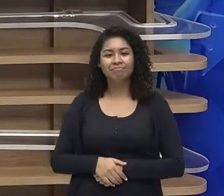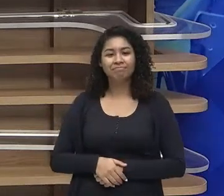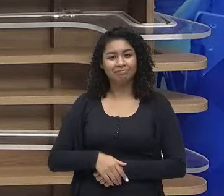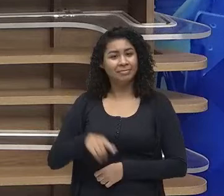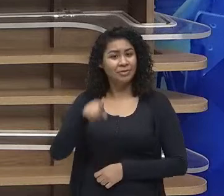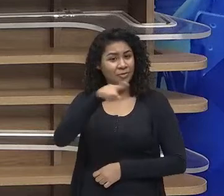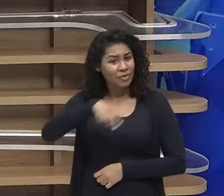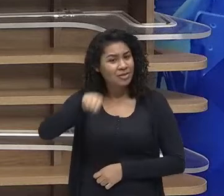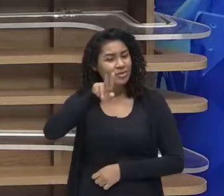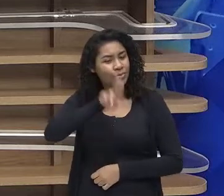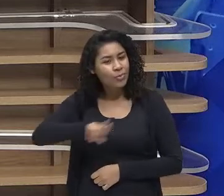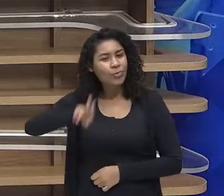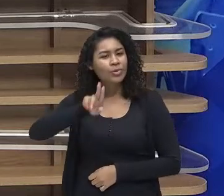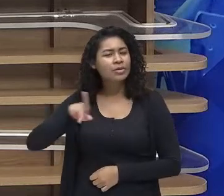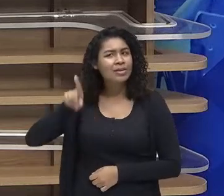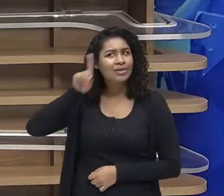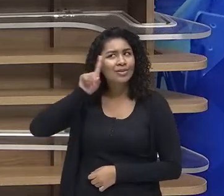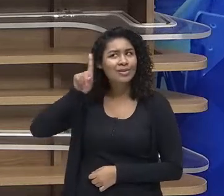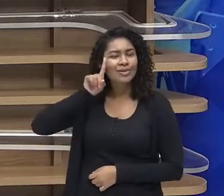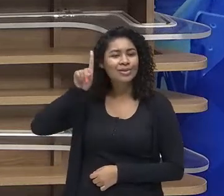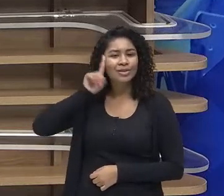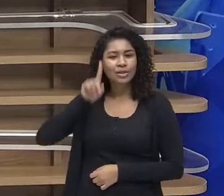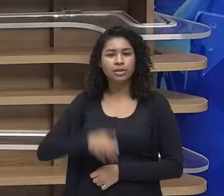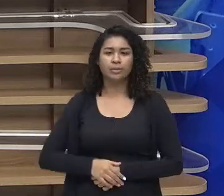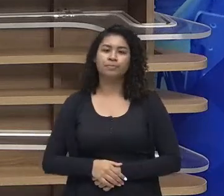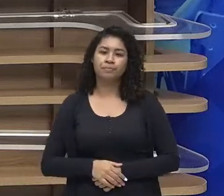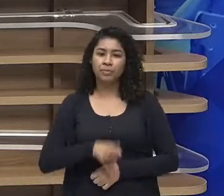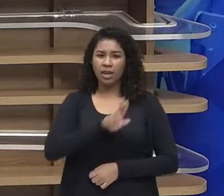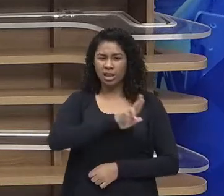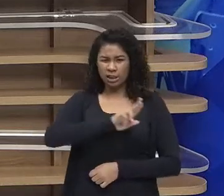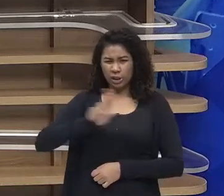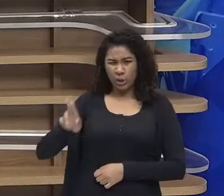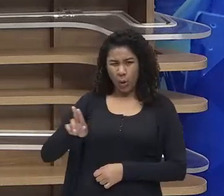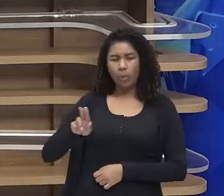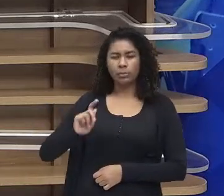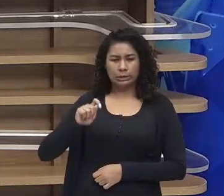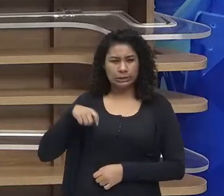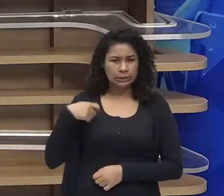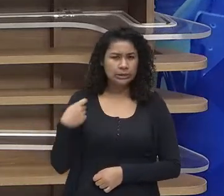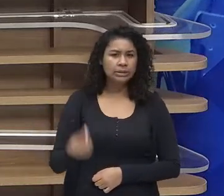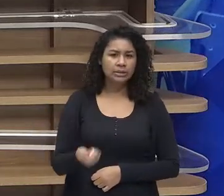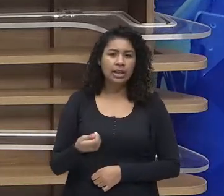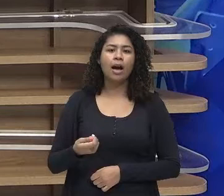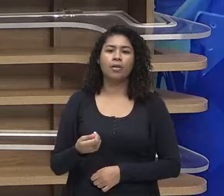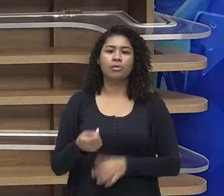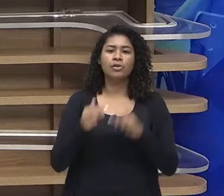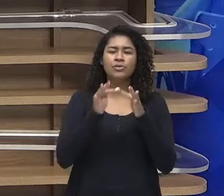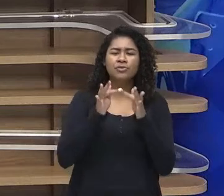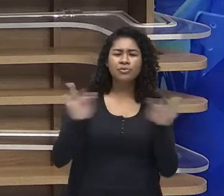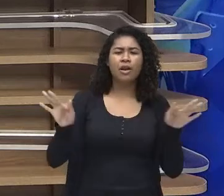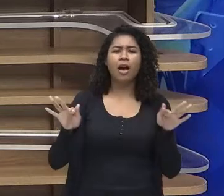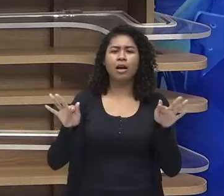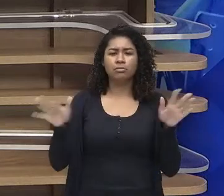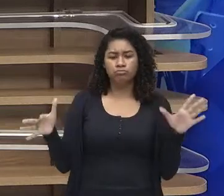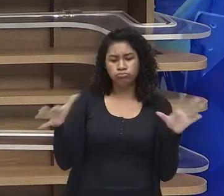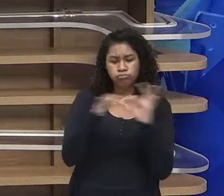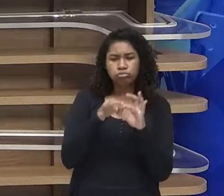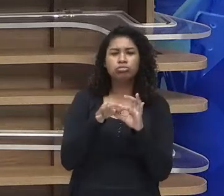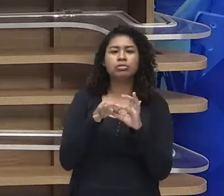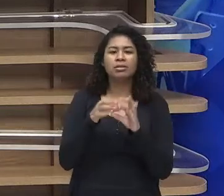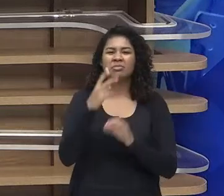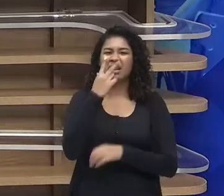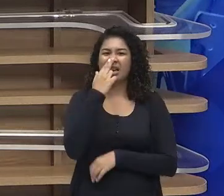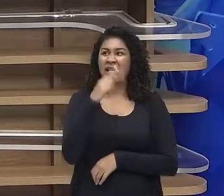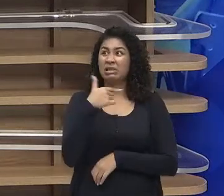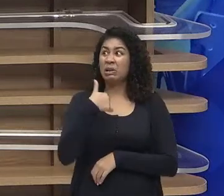seu dia a dia. Então, o nome orações subordinadas parece algo assim, distante de nós, parece algo do